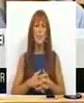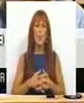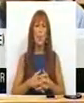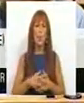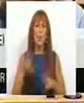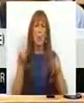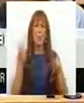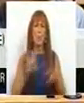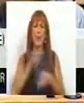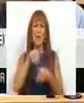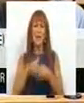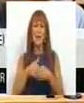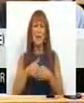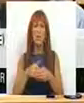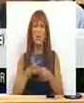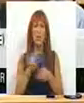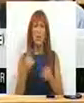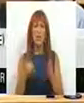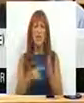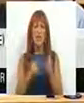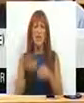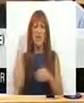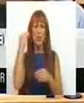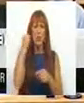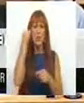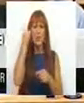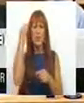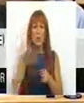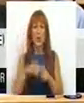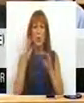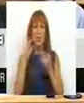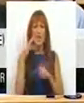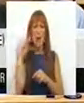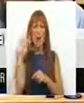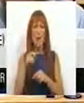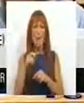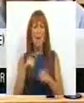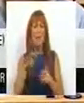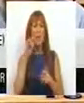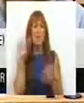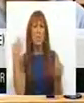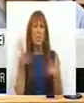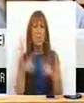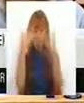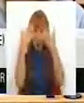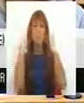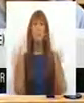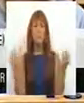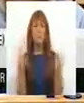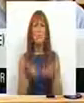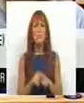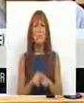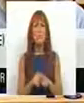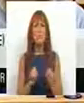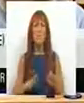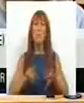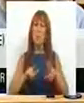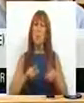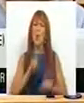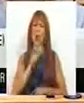O tema da inclusão de alunos com necessidades educativas especiais no ensino regular é garante de democraticidade madura e